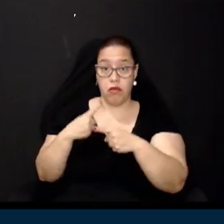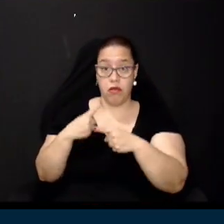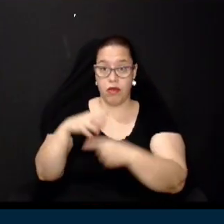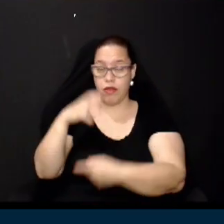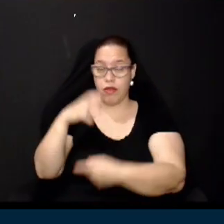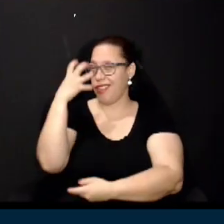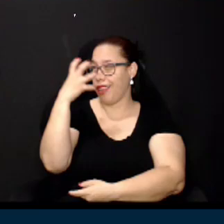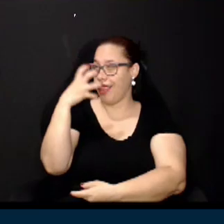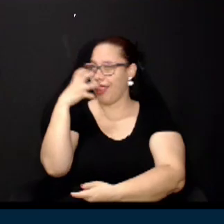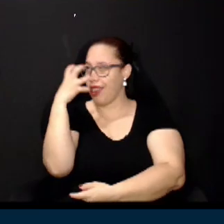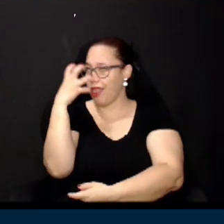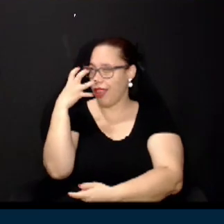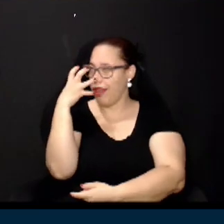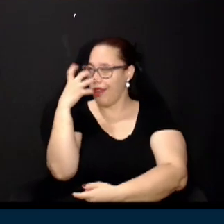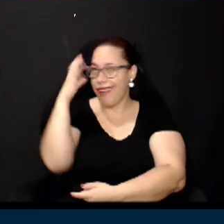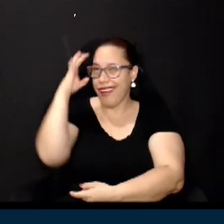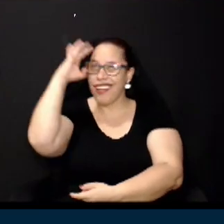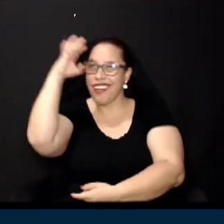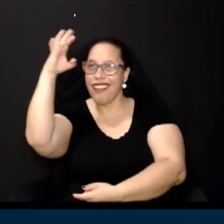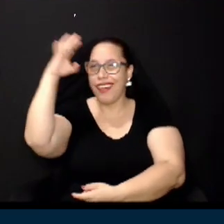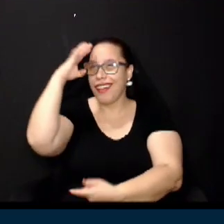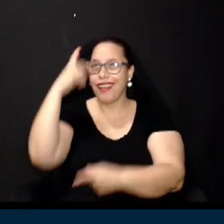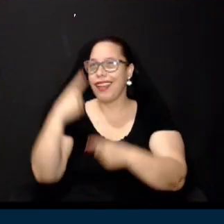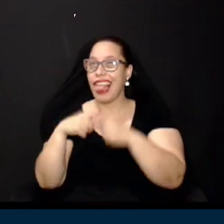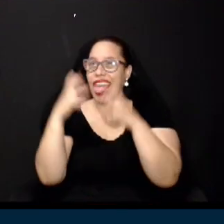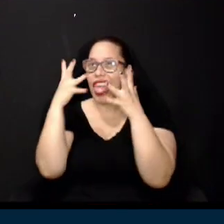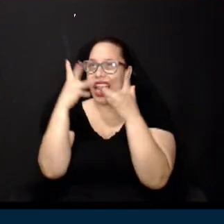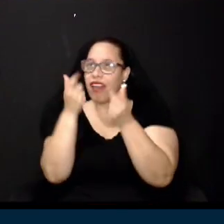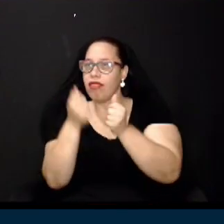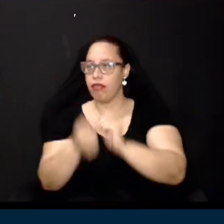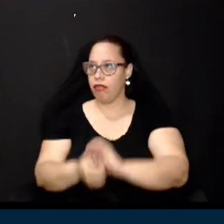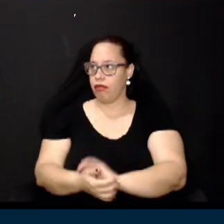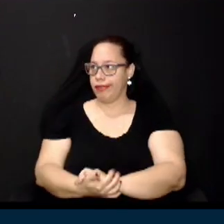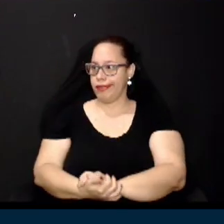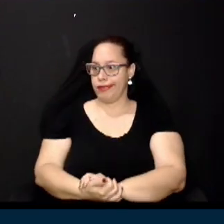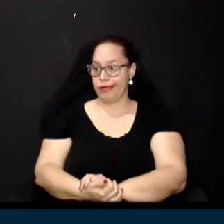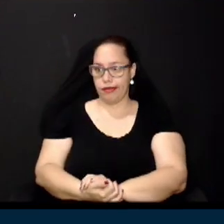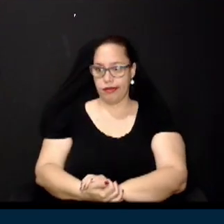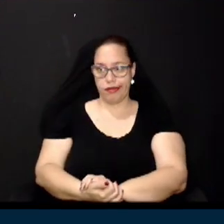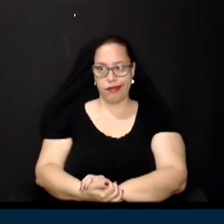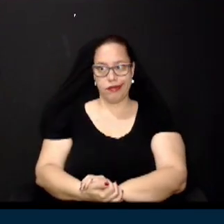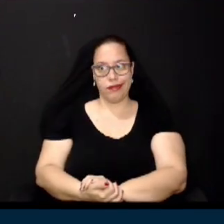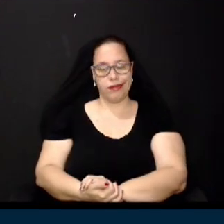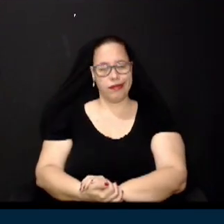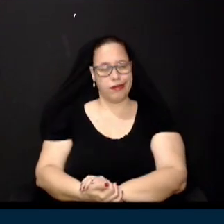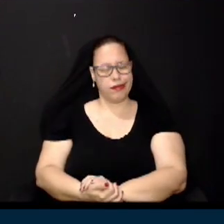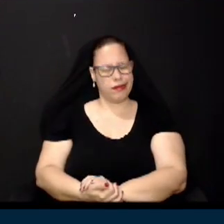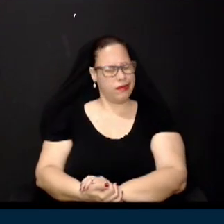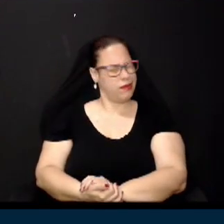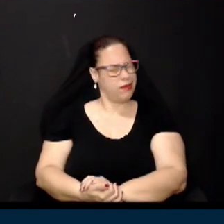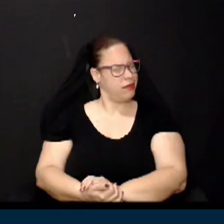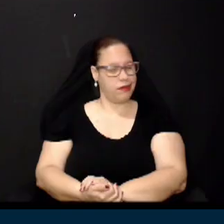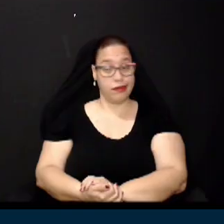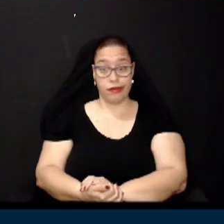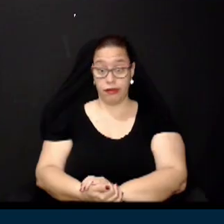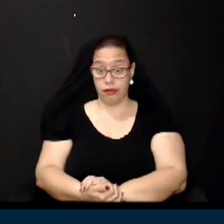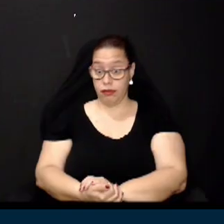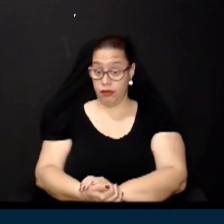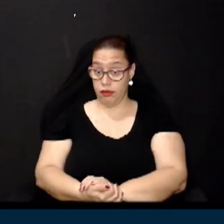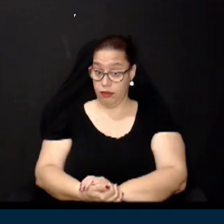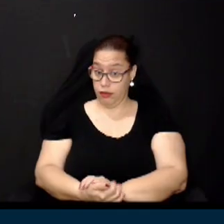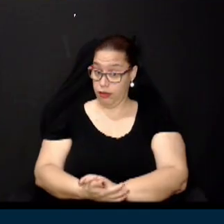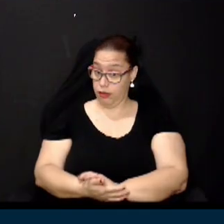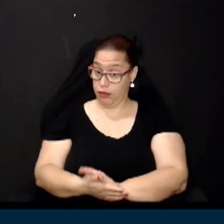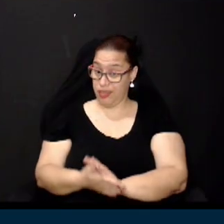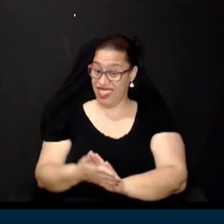Porque idealizei que tudo tá lindo, né? No início tudo são flores, mas no decorrer do tempo as coisas vão aparecendo,